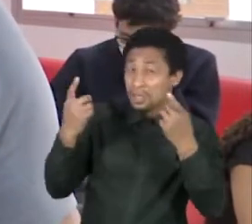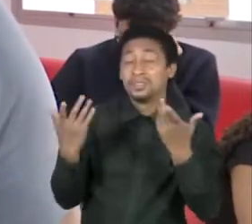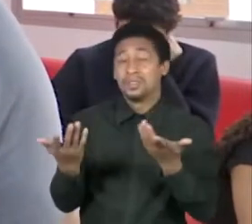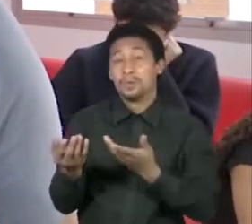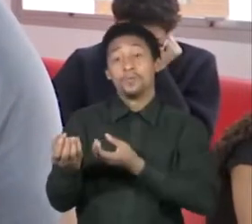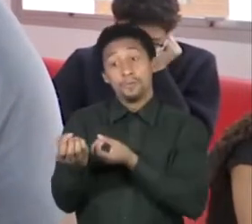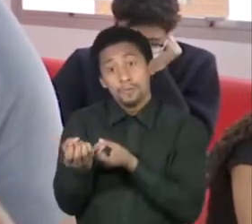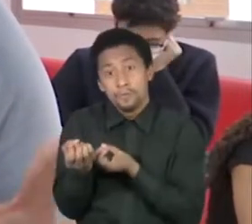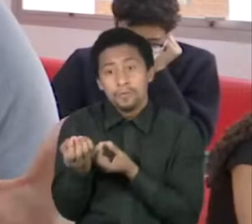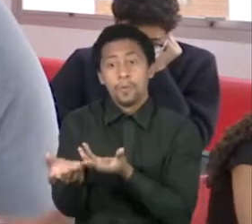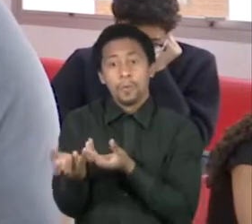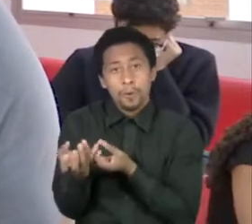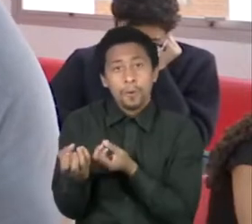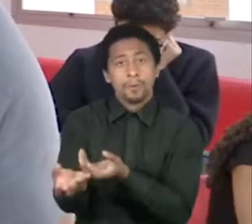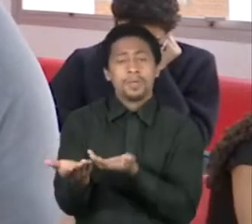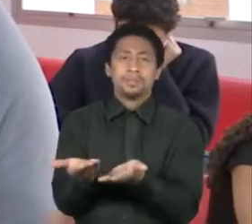né,